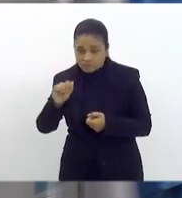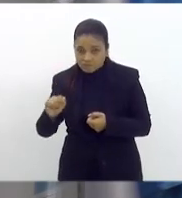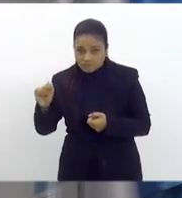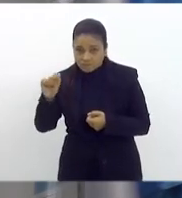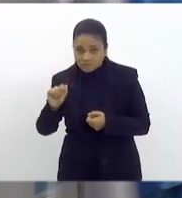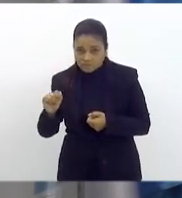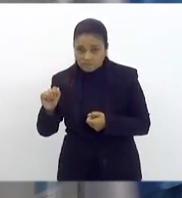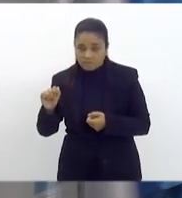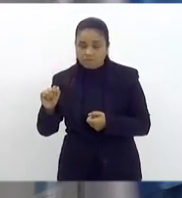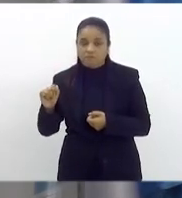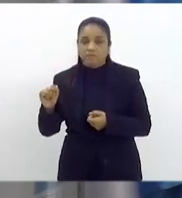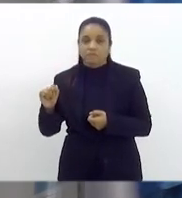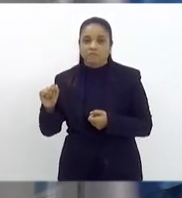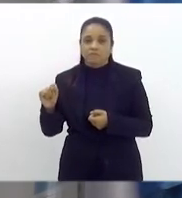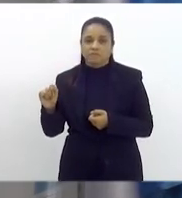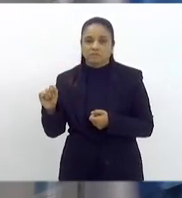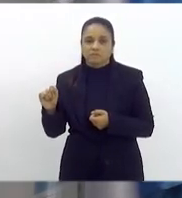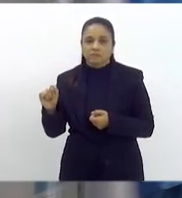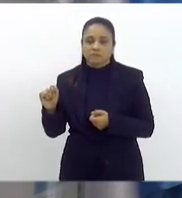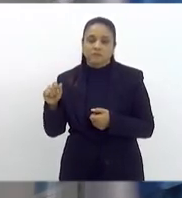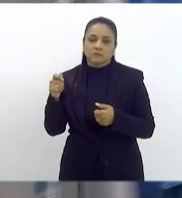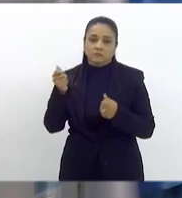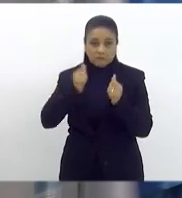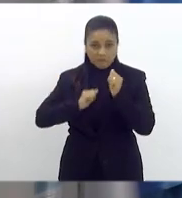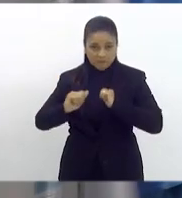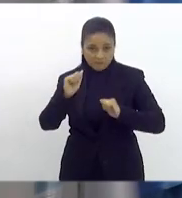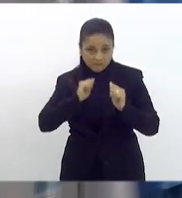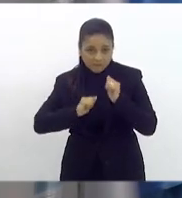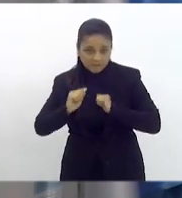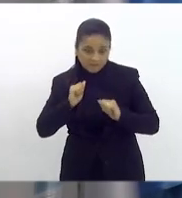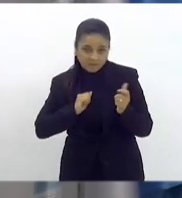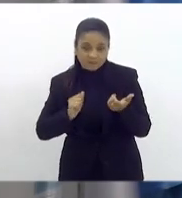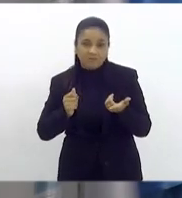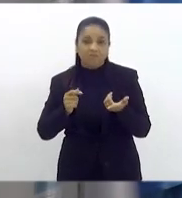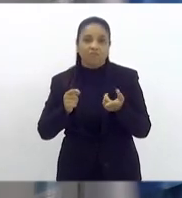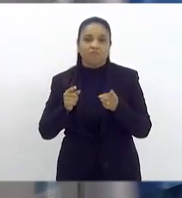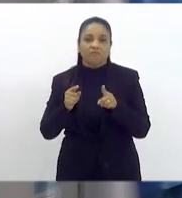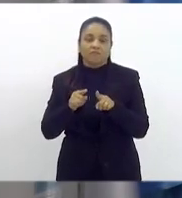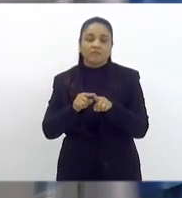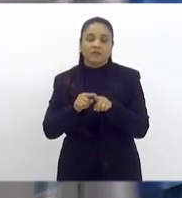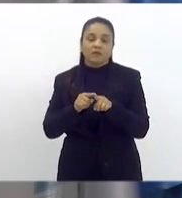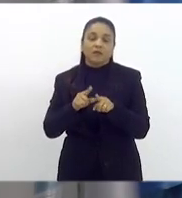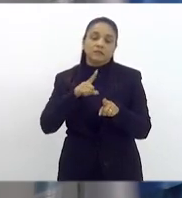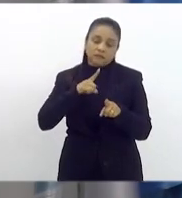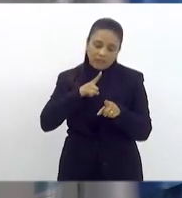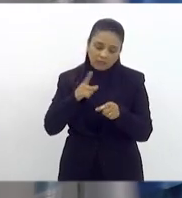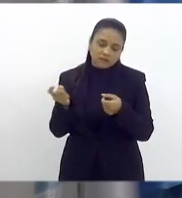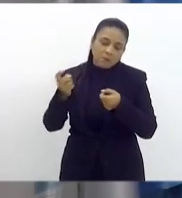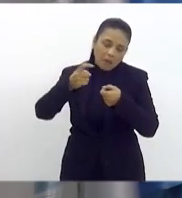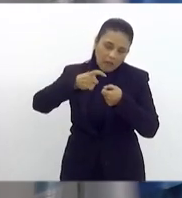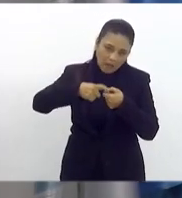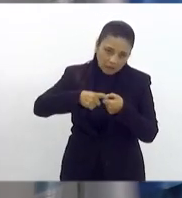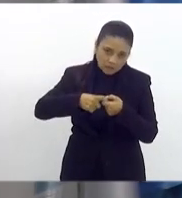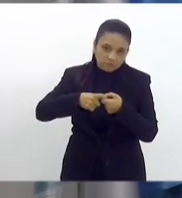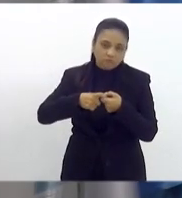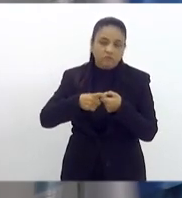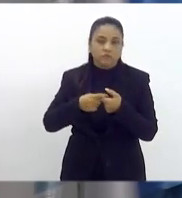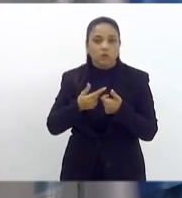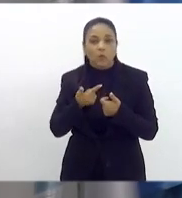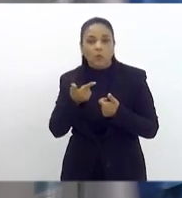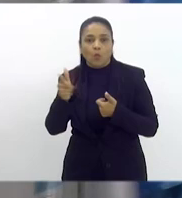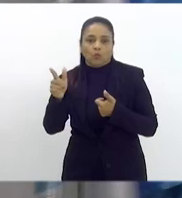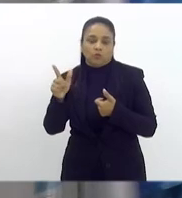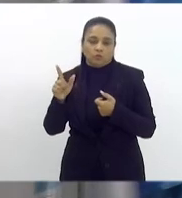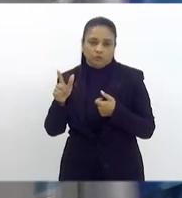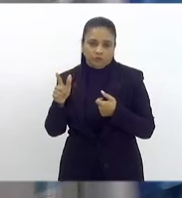as outras associações de artistas. Essas, por sua vez, têm artistas associados também. Pessoas físicas.